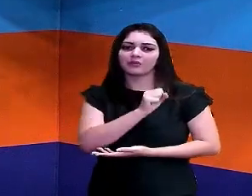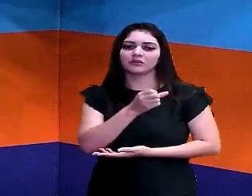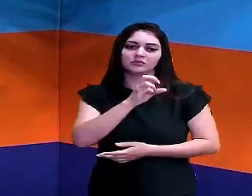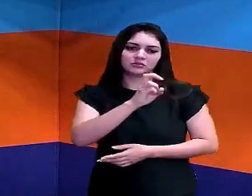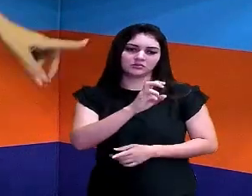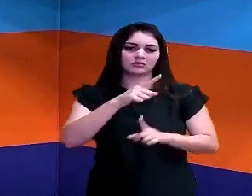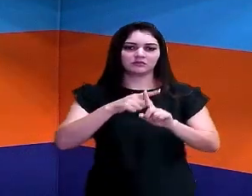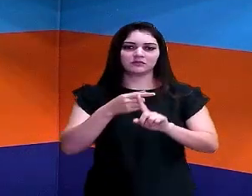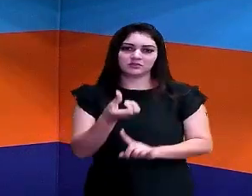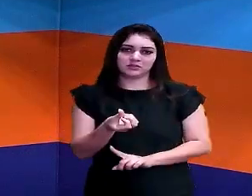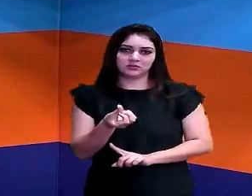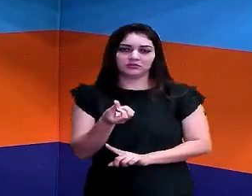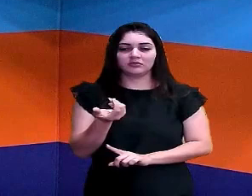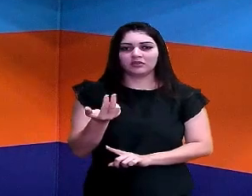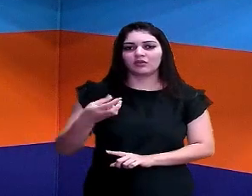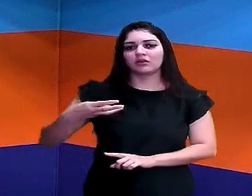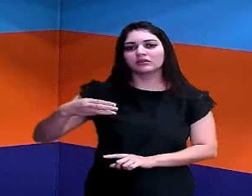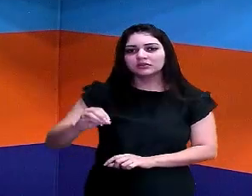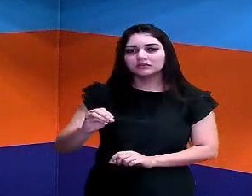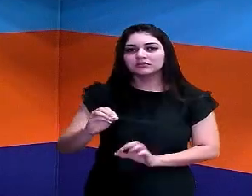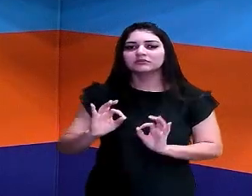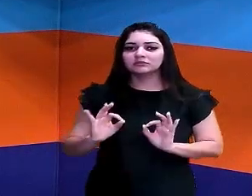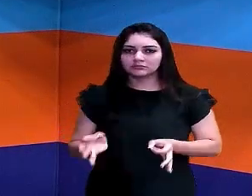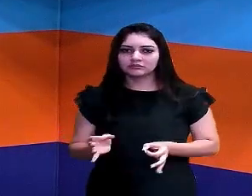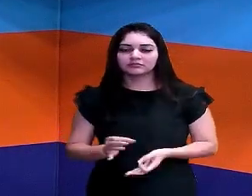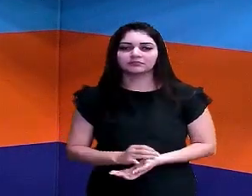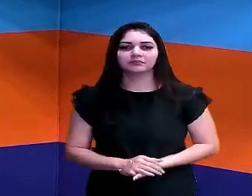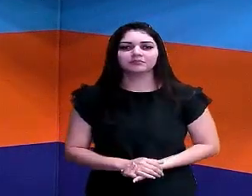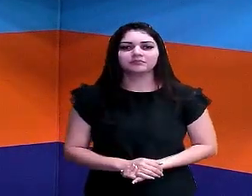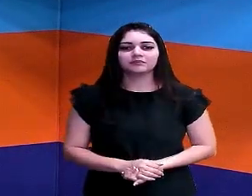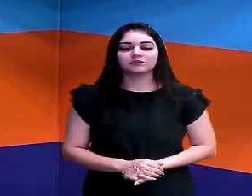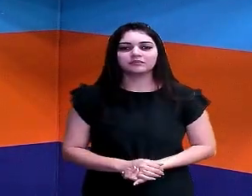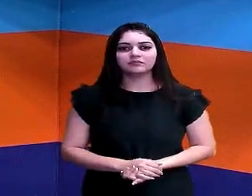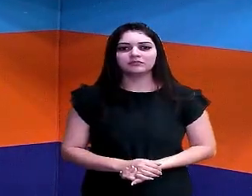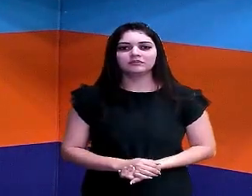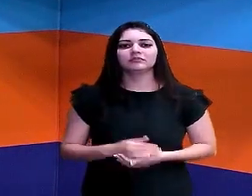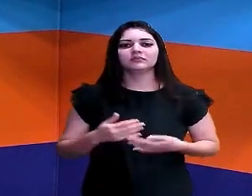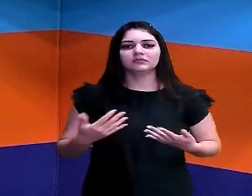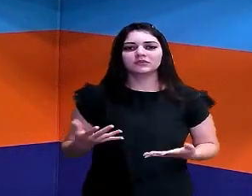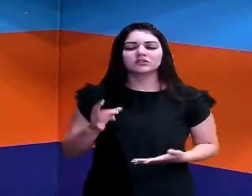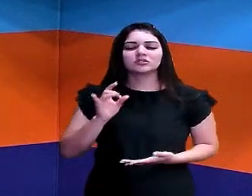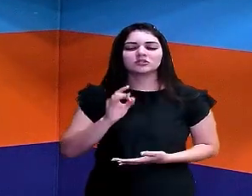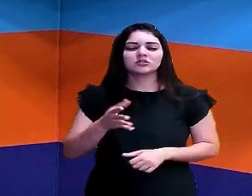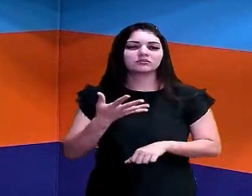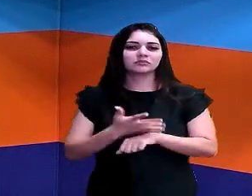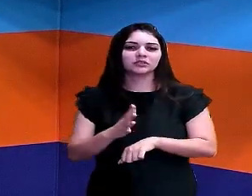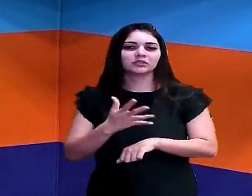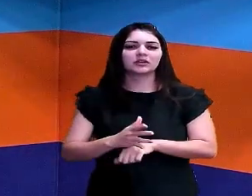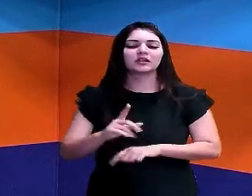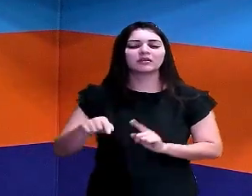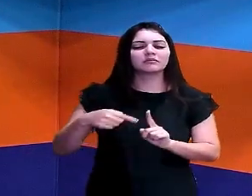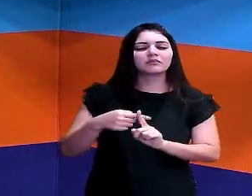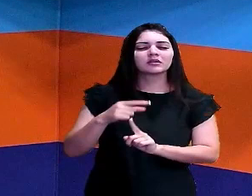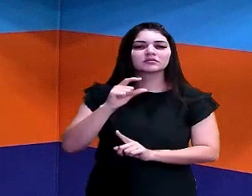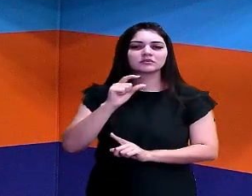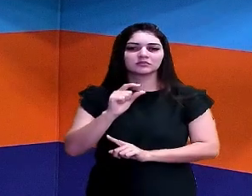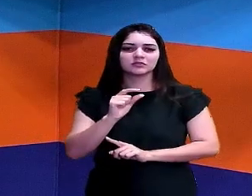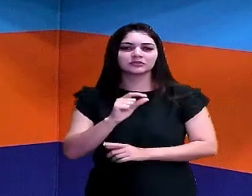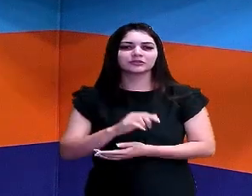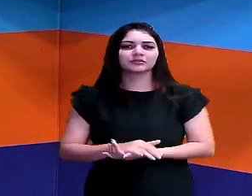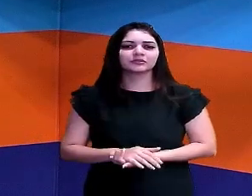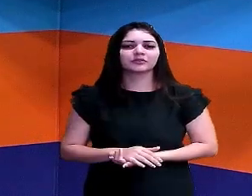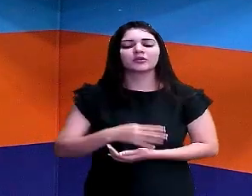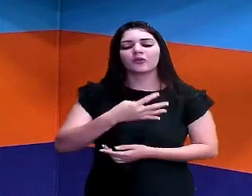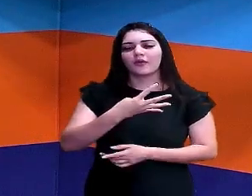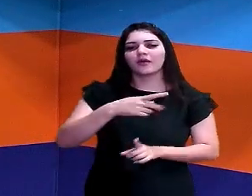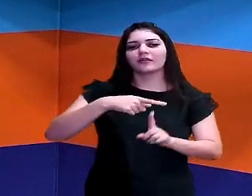vezes 6, 30, tá certo? Então, vamos lá. Só para a gente treinar mais um pouquinho isso aí, ó. 4